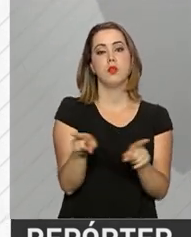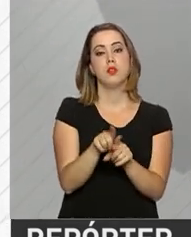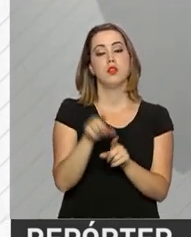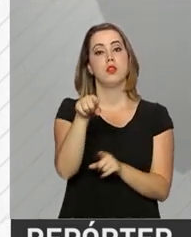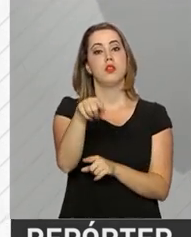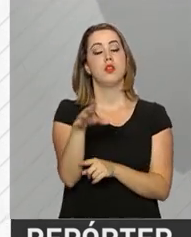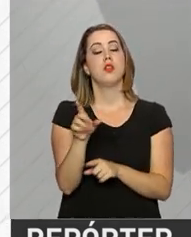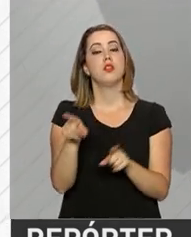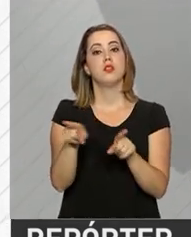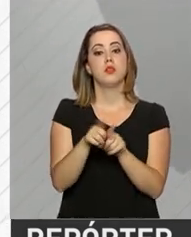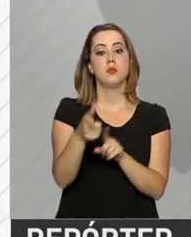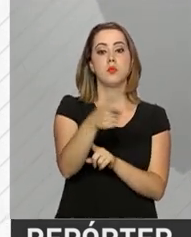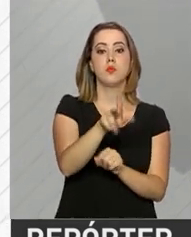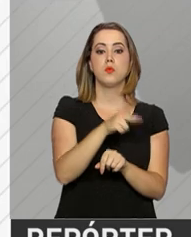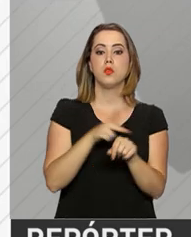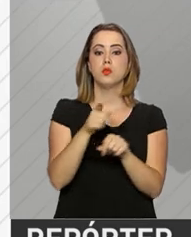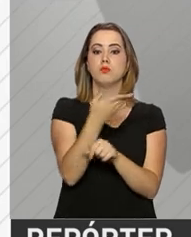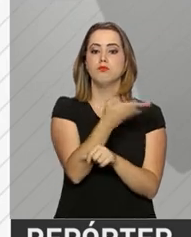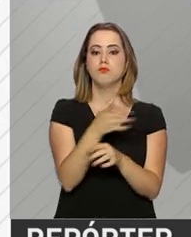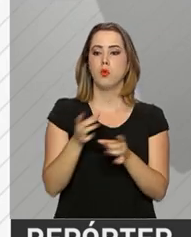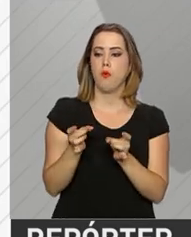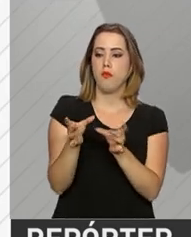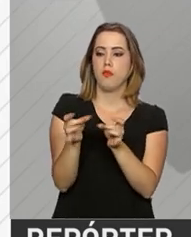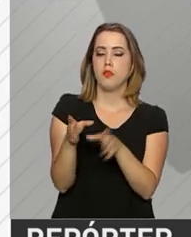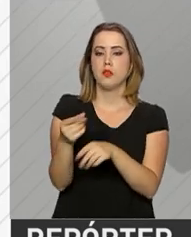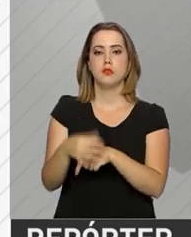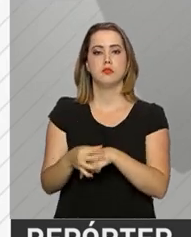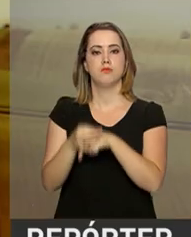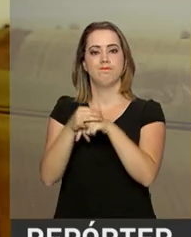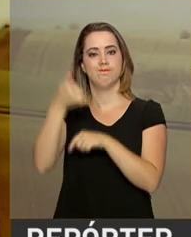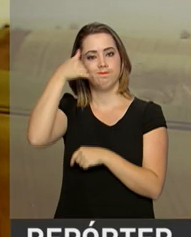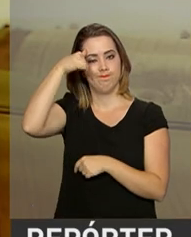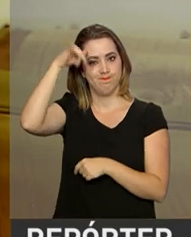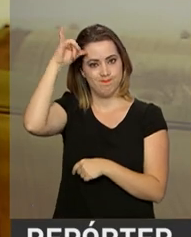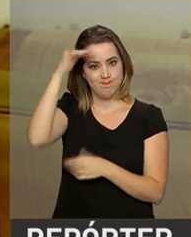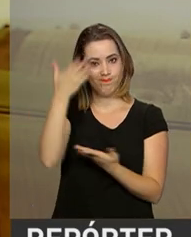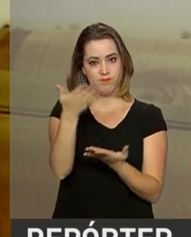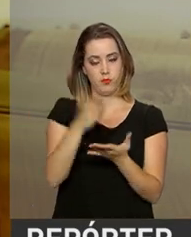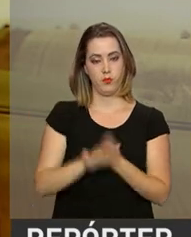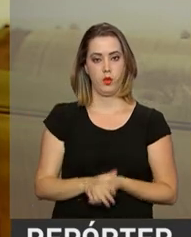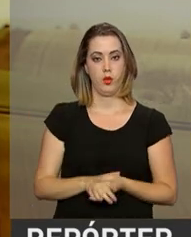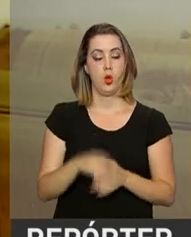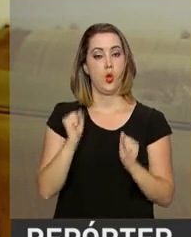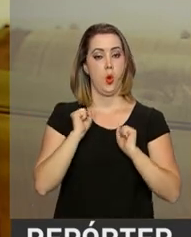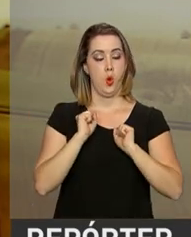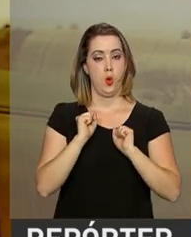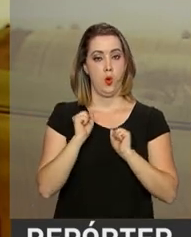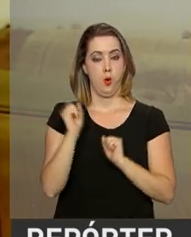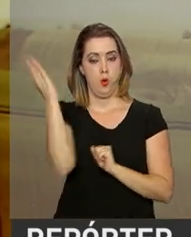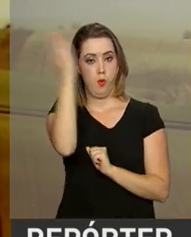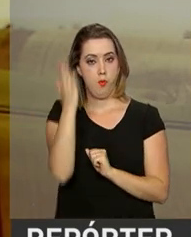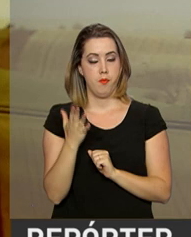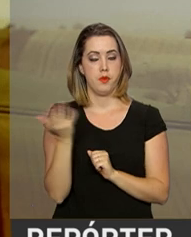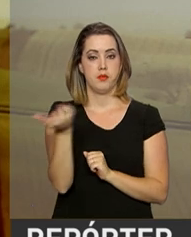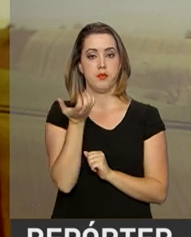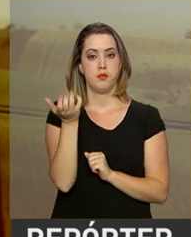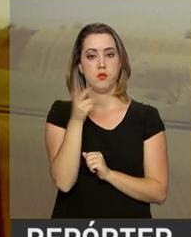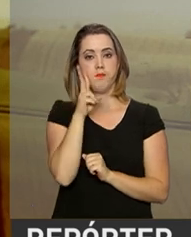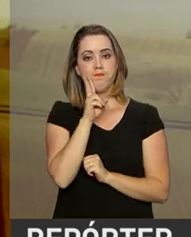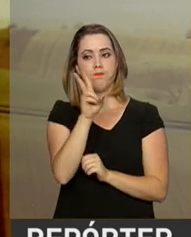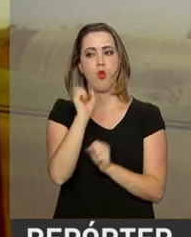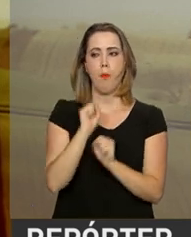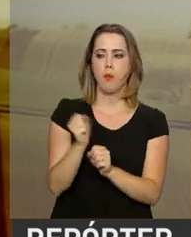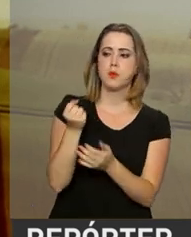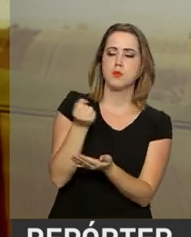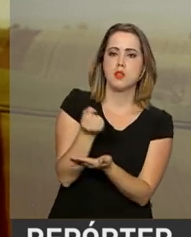assunto foi a abertura de mercado para carne bovina do Brasil o interesse do Brasil é no potencial dos países asiáticos a